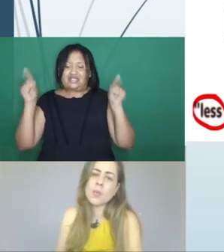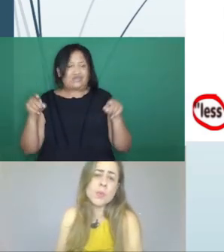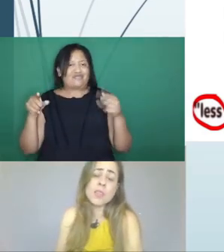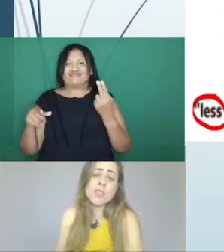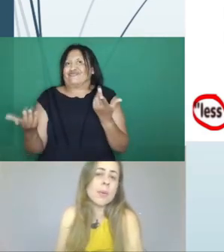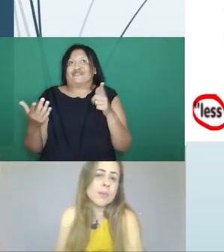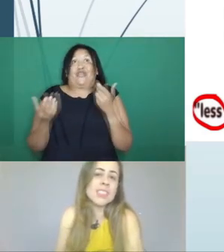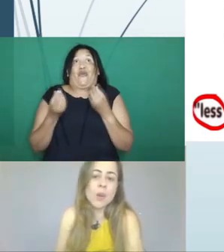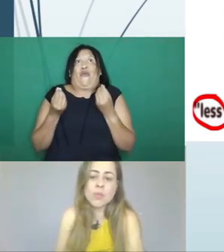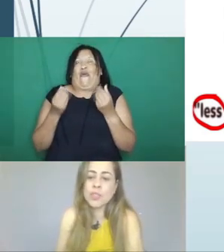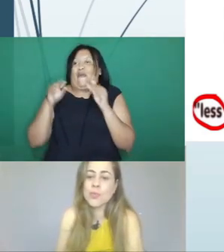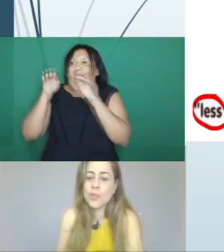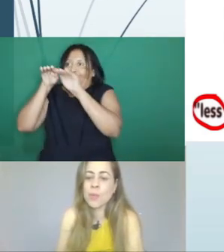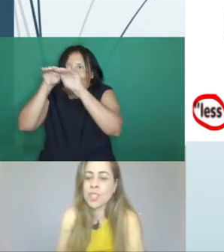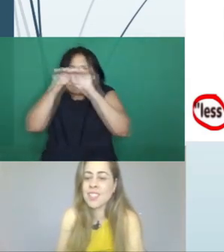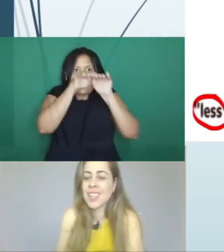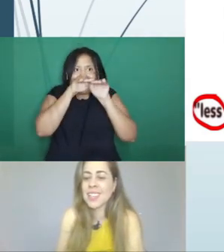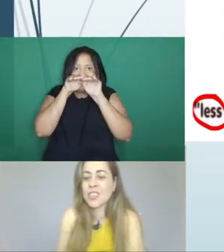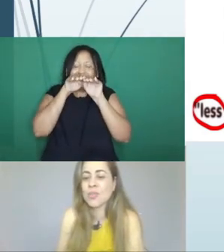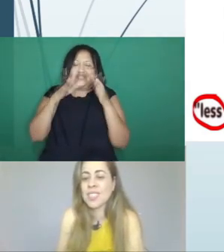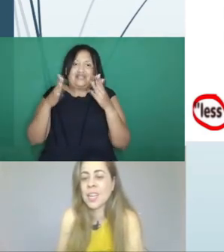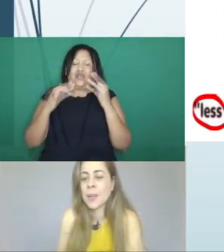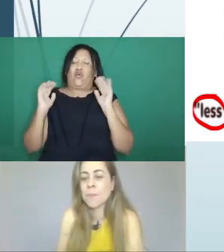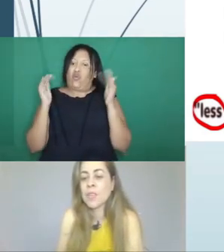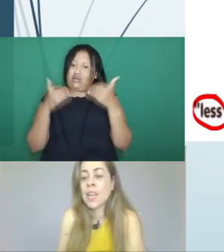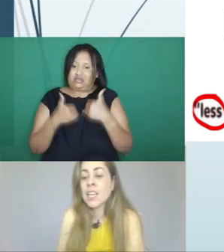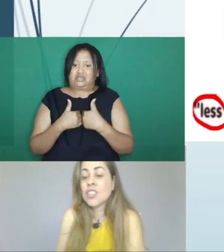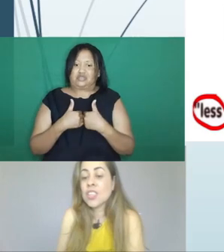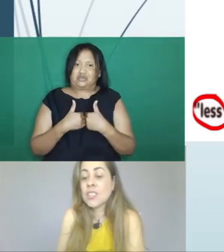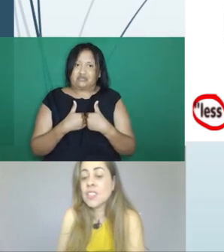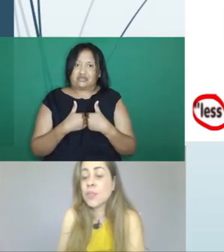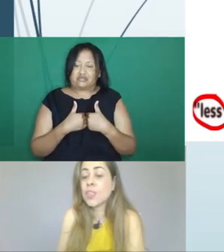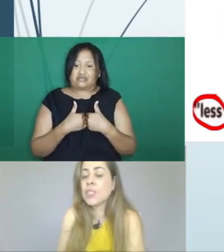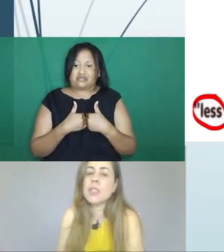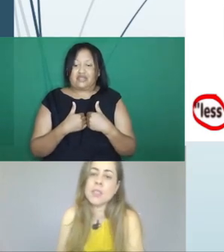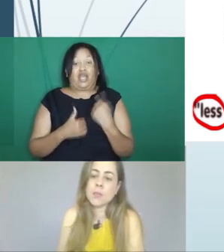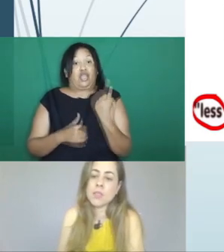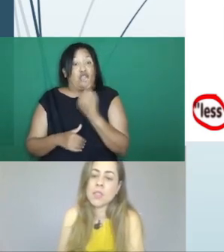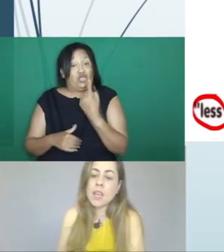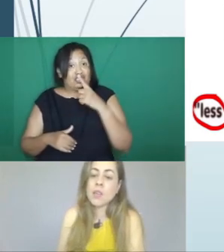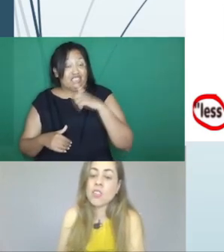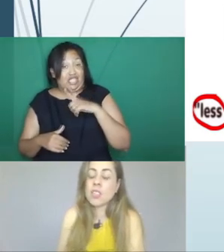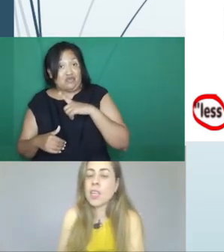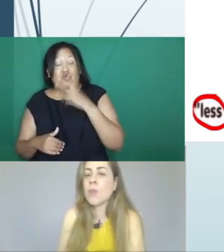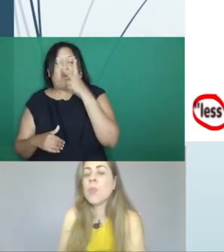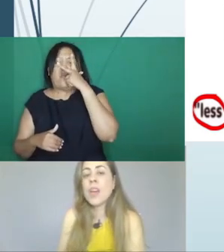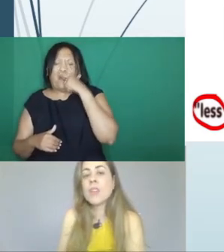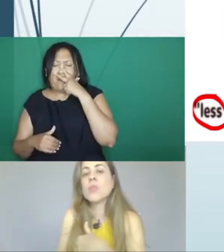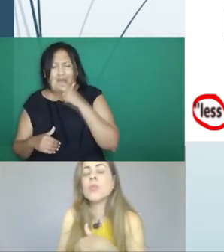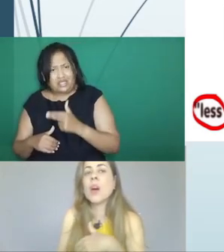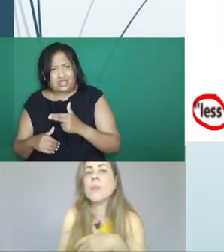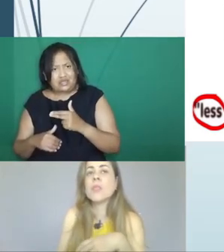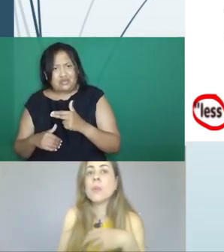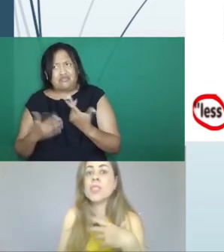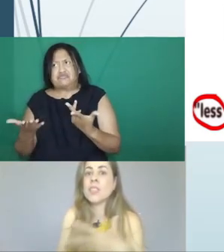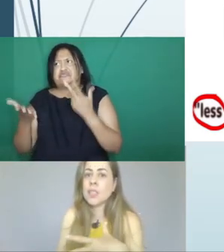coloca entre aspas porque não dá para medir o autismo justamente isso que ele tá discutindo aqui então a gente tem o